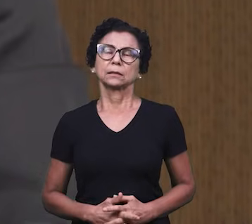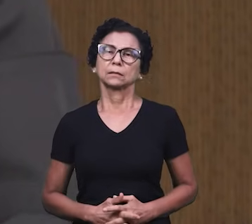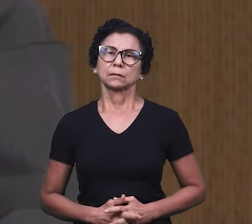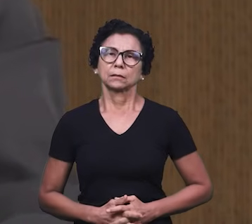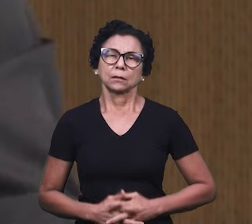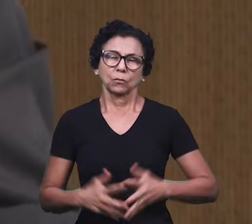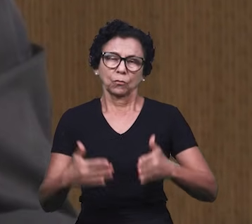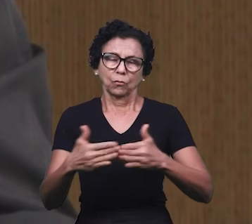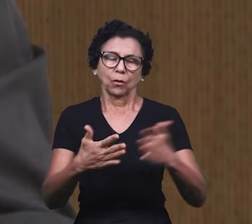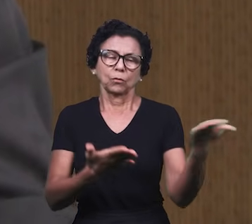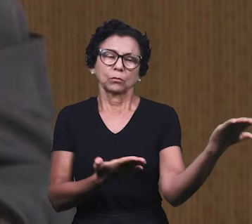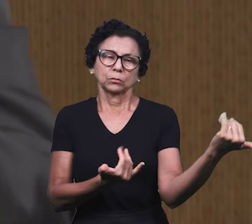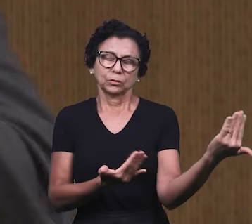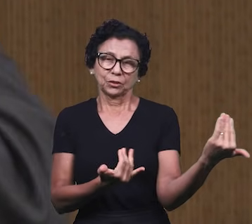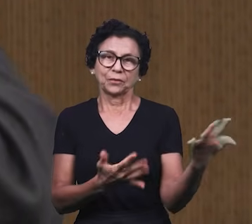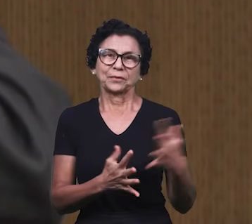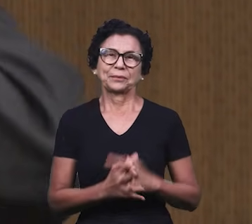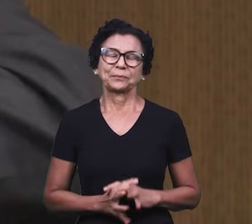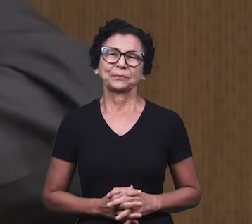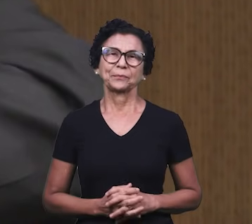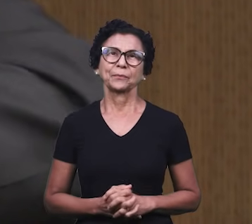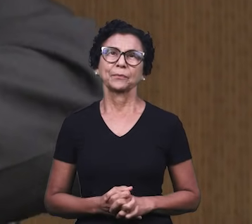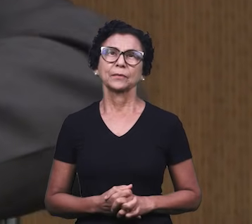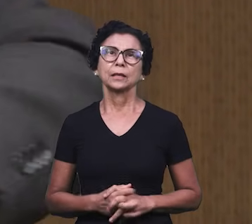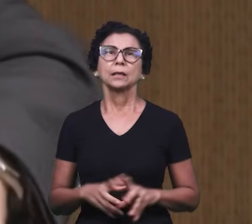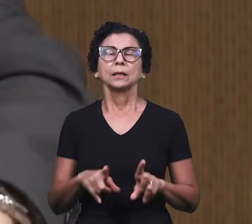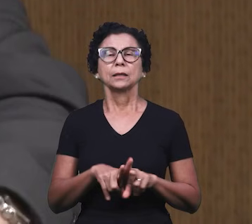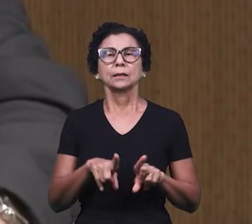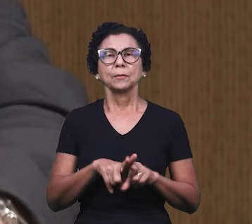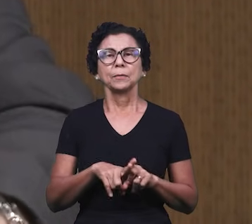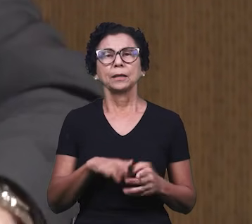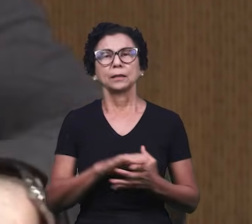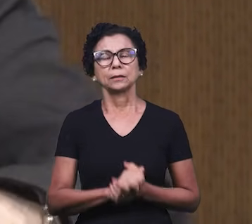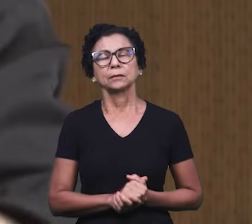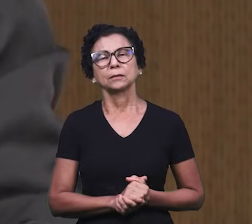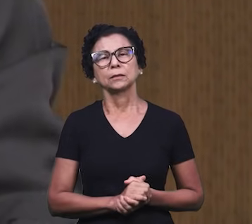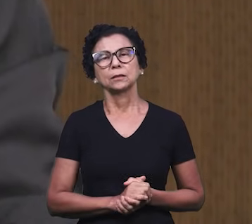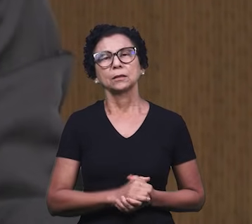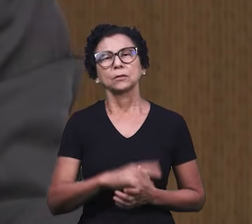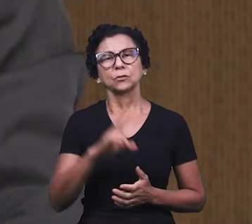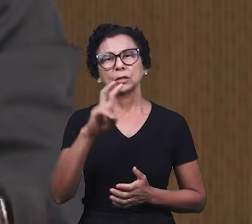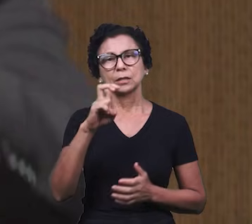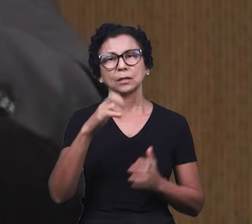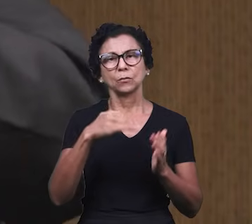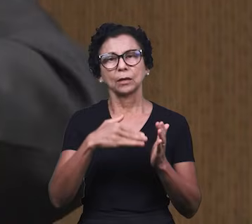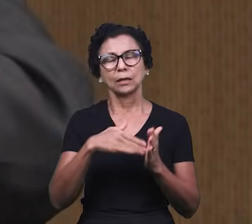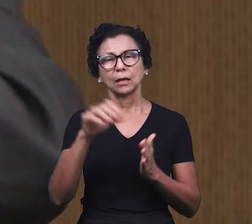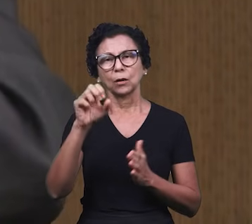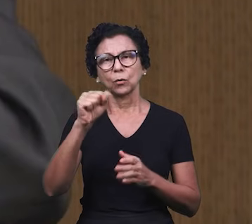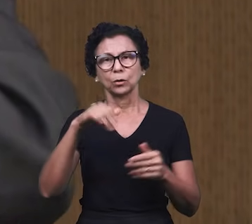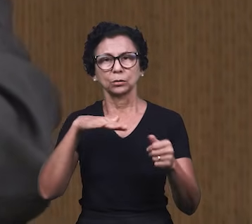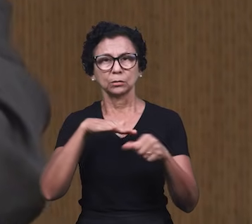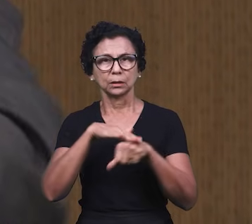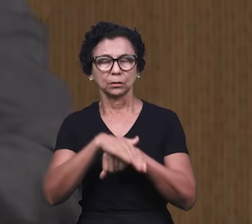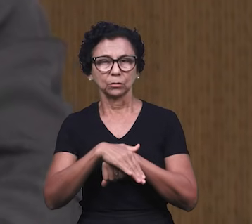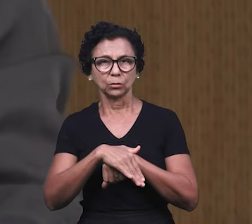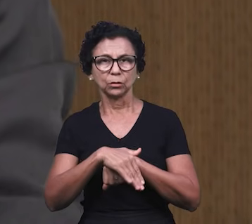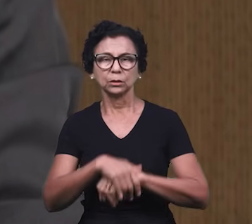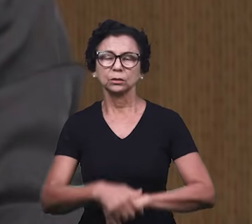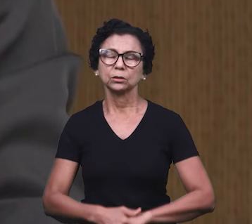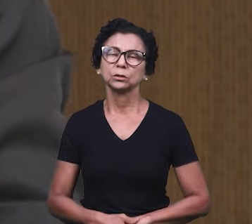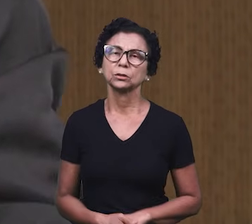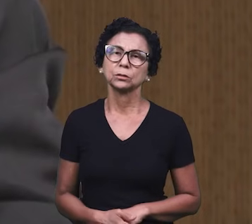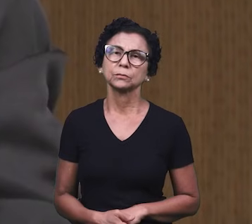que envolve para os jovens. E a mesma coisa das 17 às 18. Todos os dias ligou das 11 ao meio-dia ou